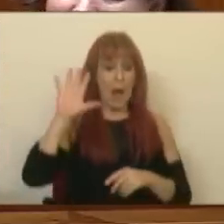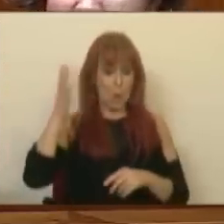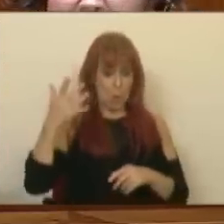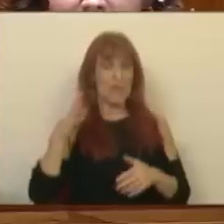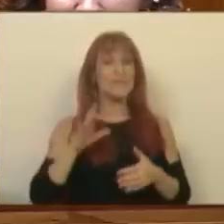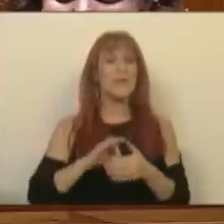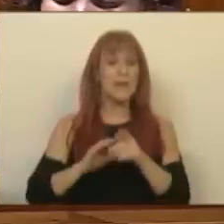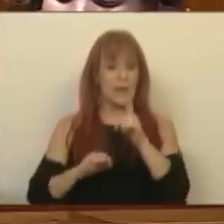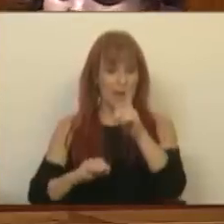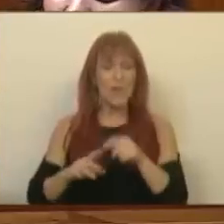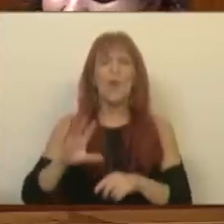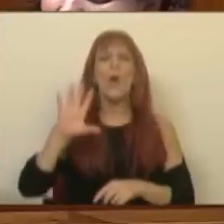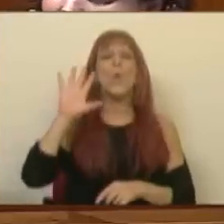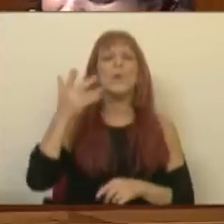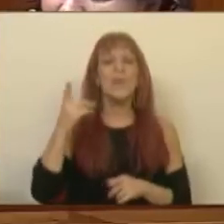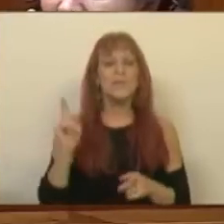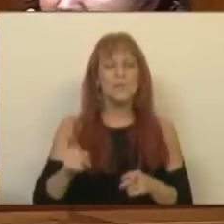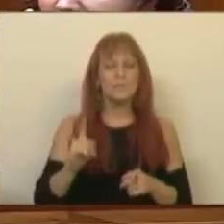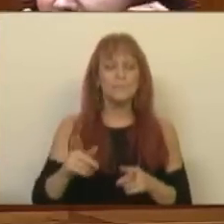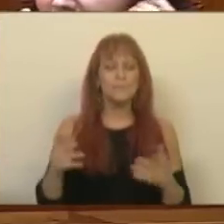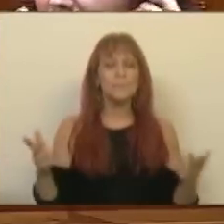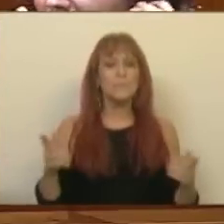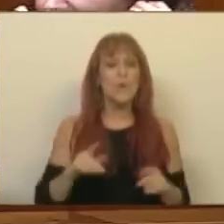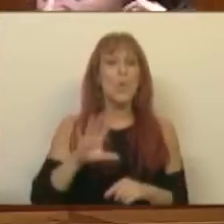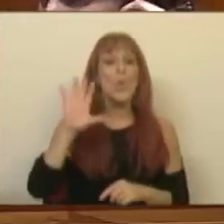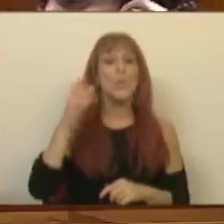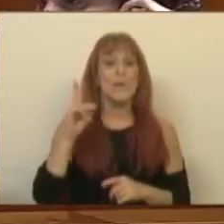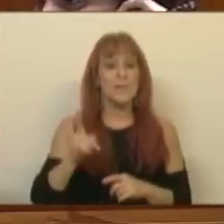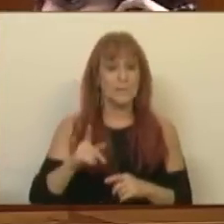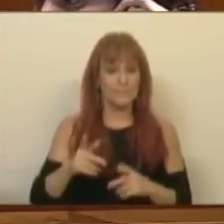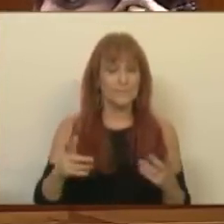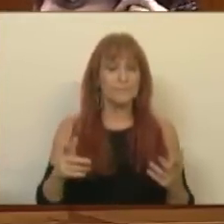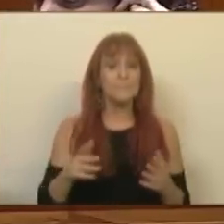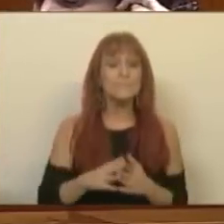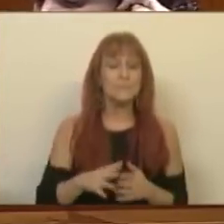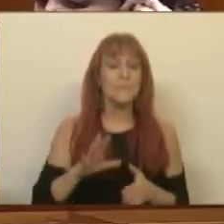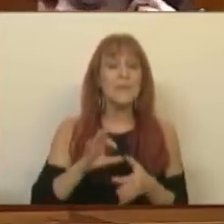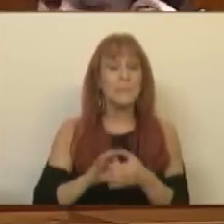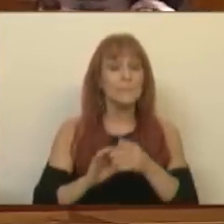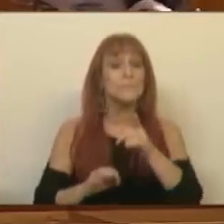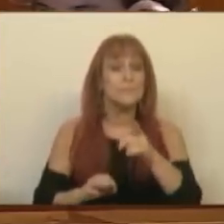relativamente o que acontece relativamente o que acontece relativamente